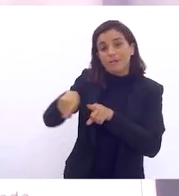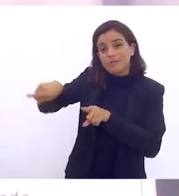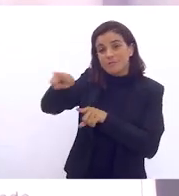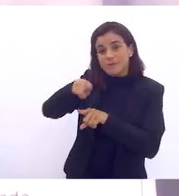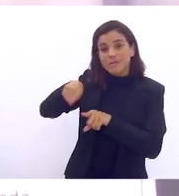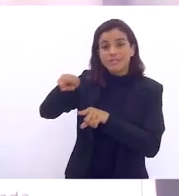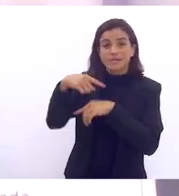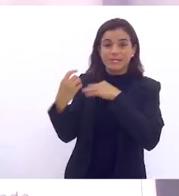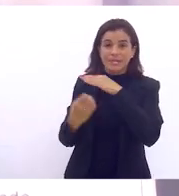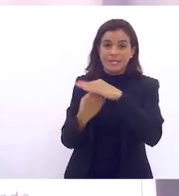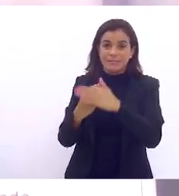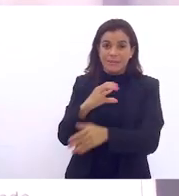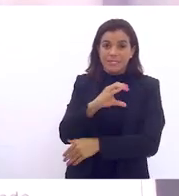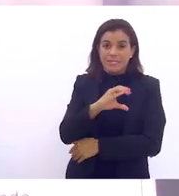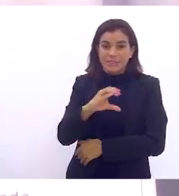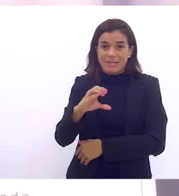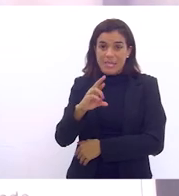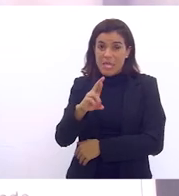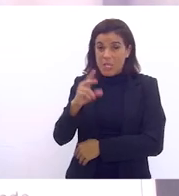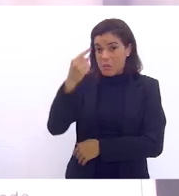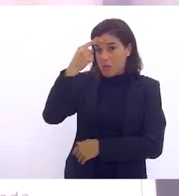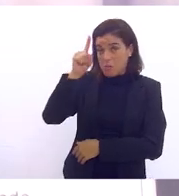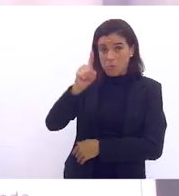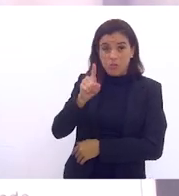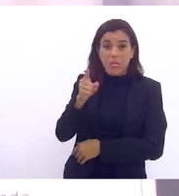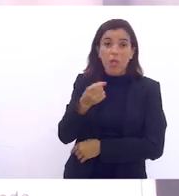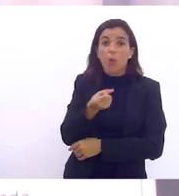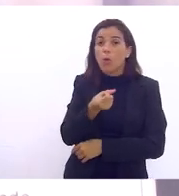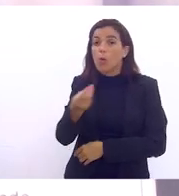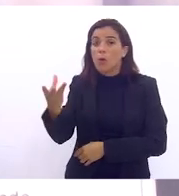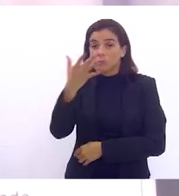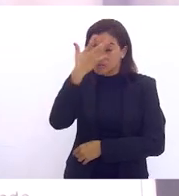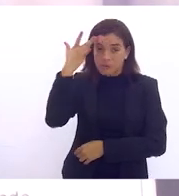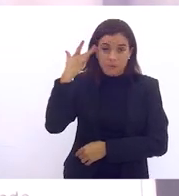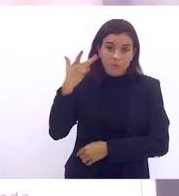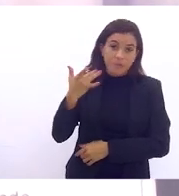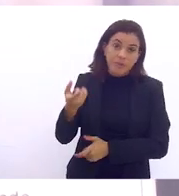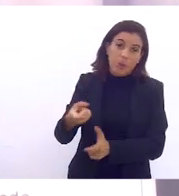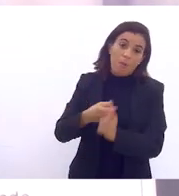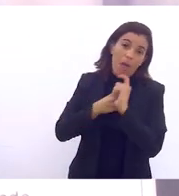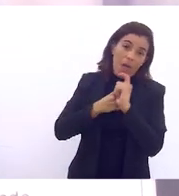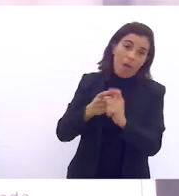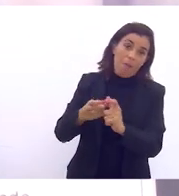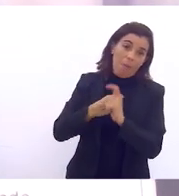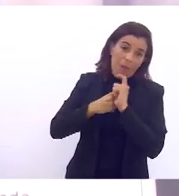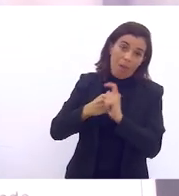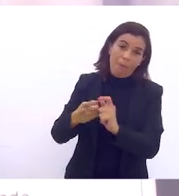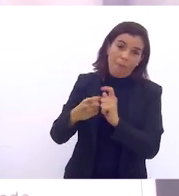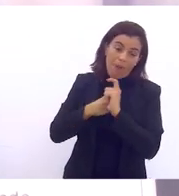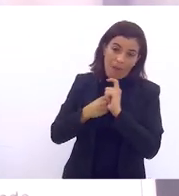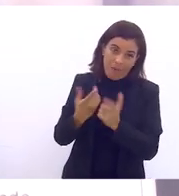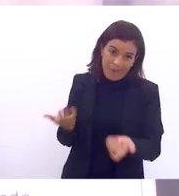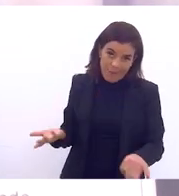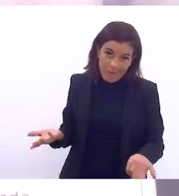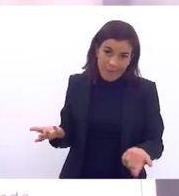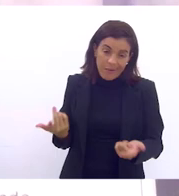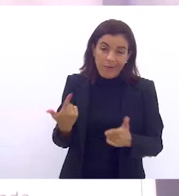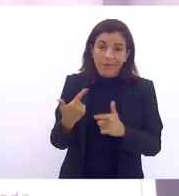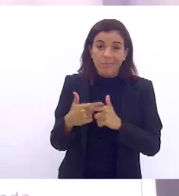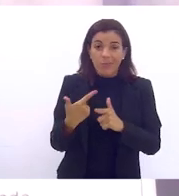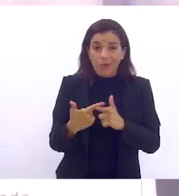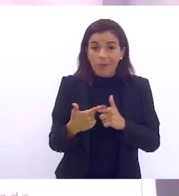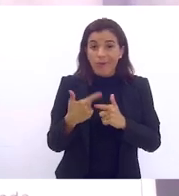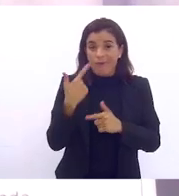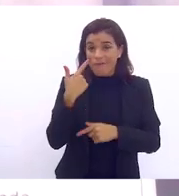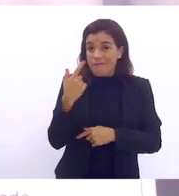CCR eu não sei qual é o tamanho da inadimplência mas às vezes a gente gerar um problema tamanho a grandeza que a